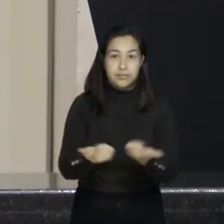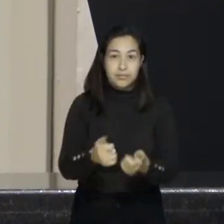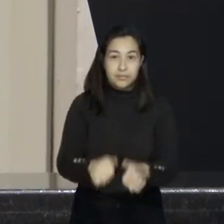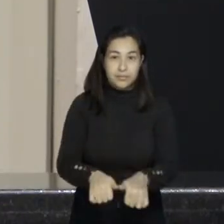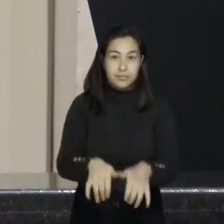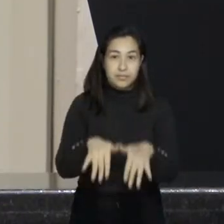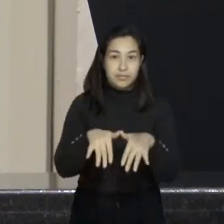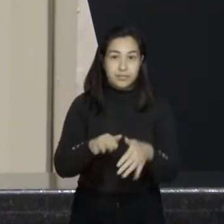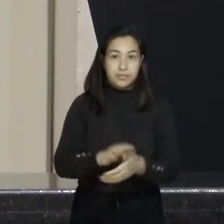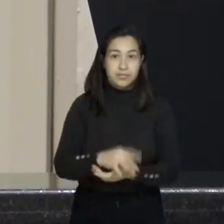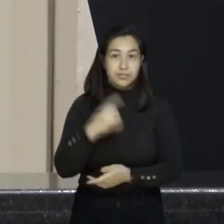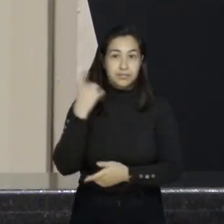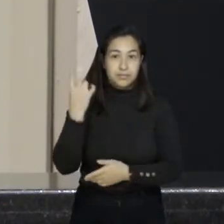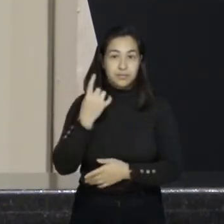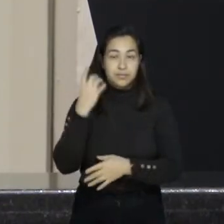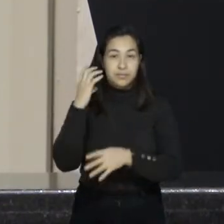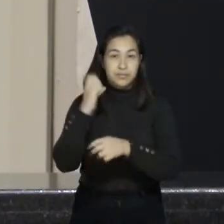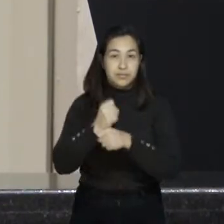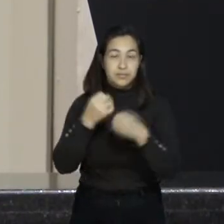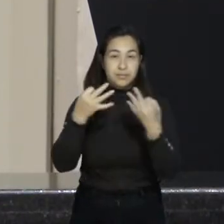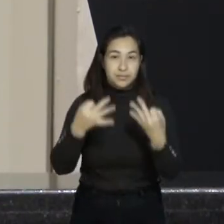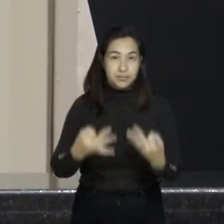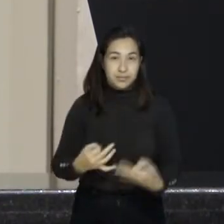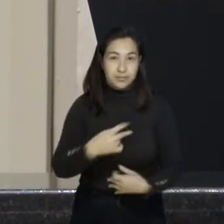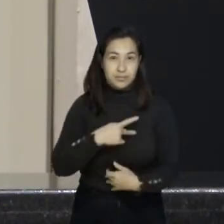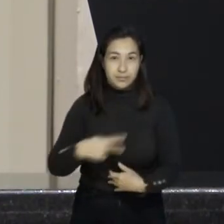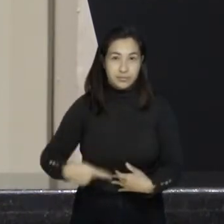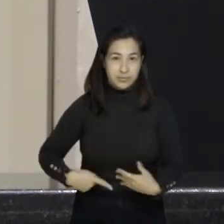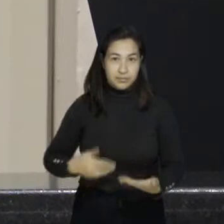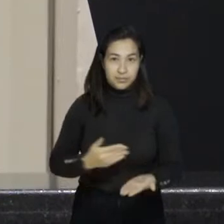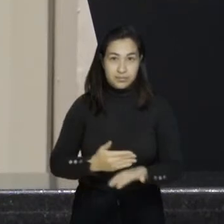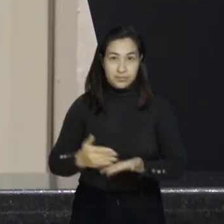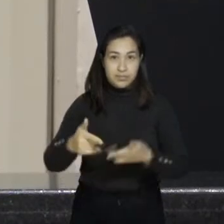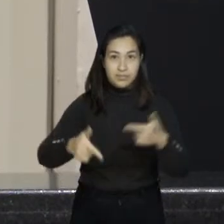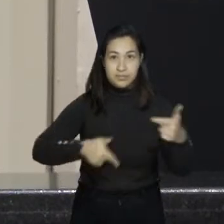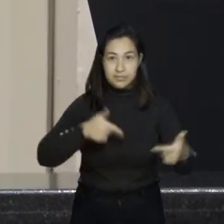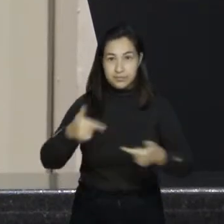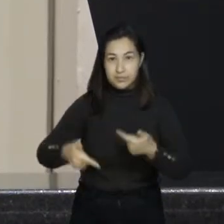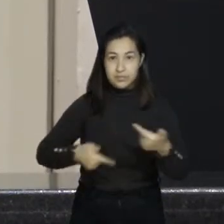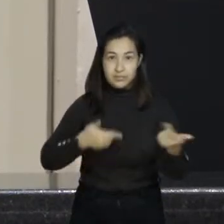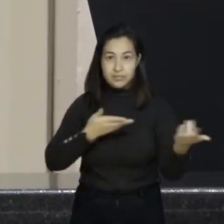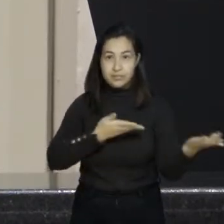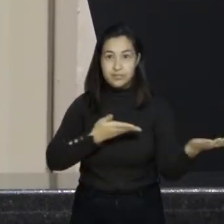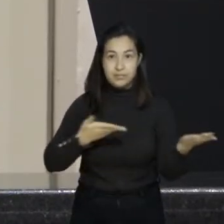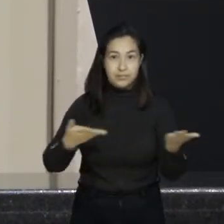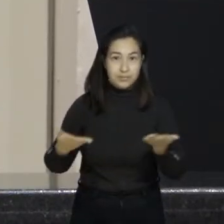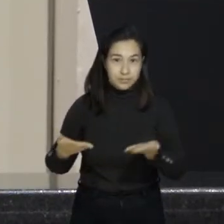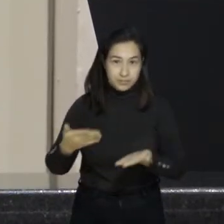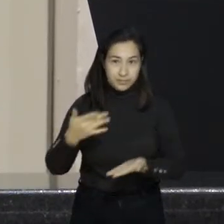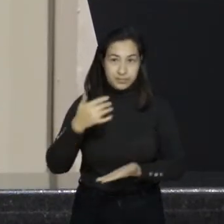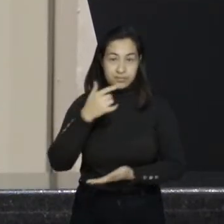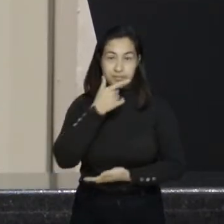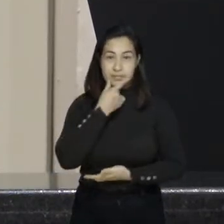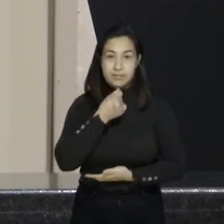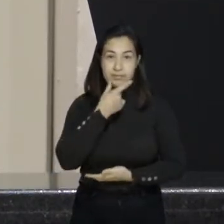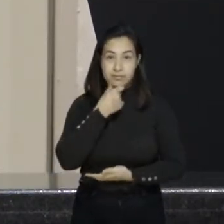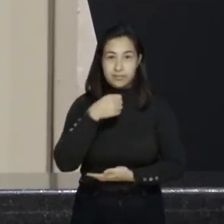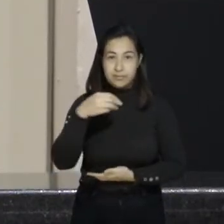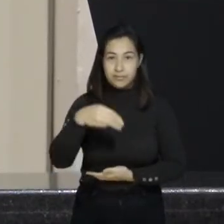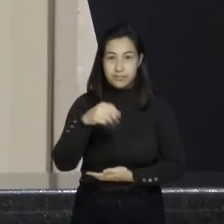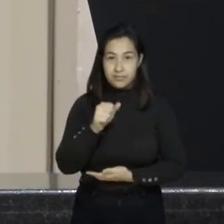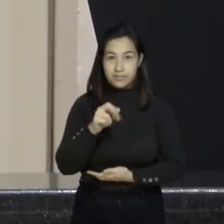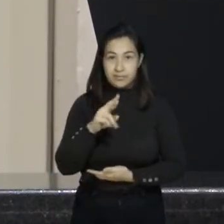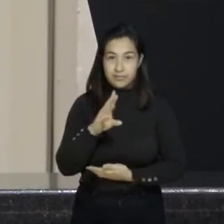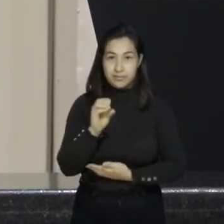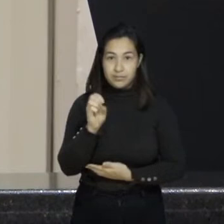havendo Qual o regimental o senhor presidente declarou aberto aos trabalhos e convidou o senhor Deputado Marcos Marcos da Rosa